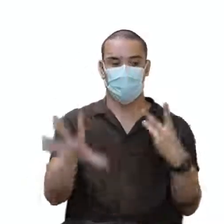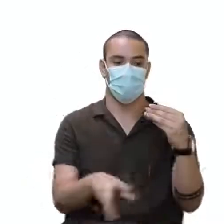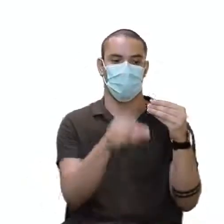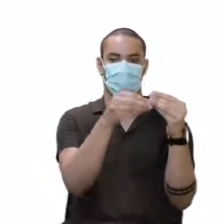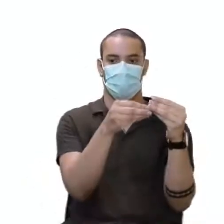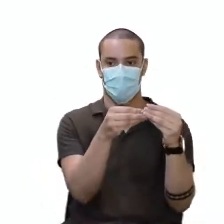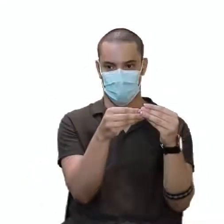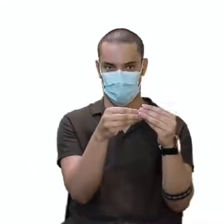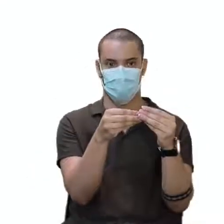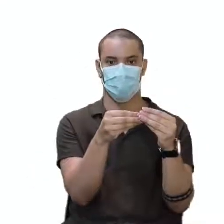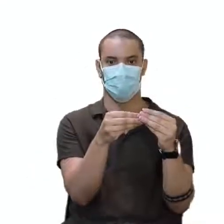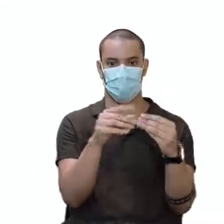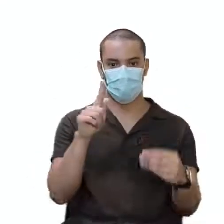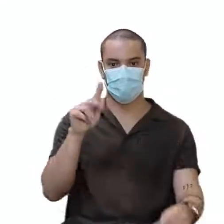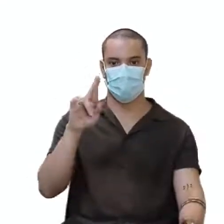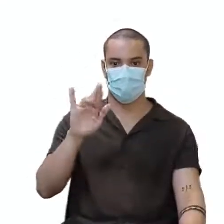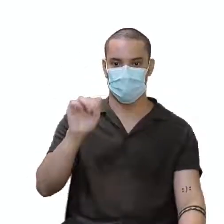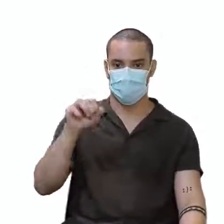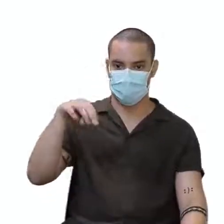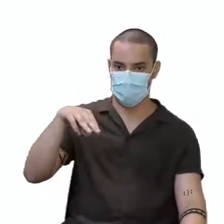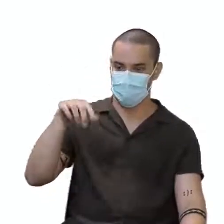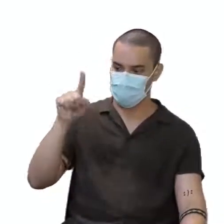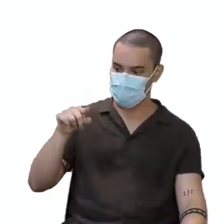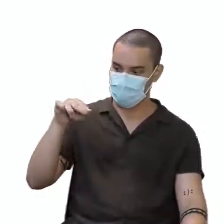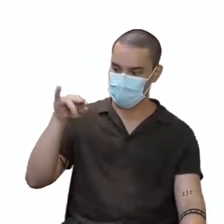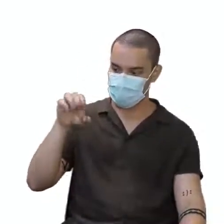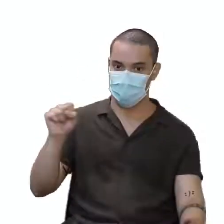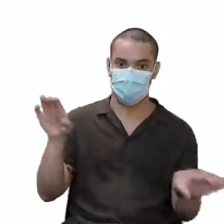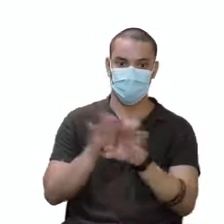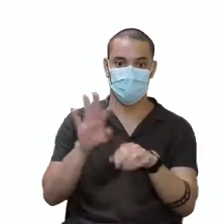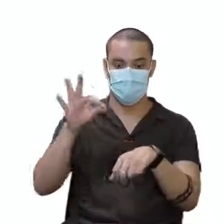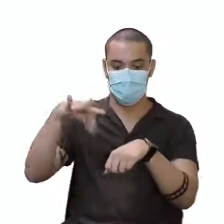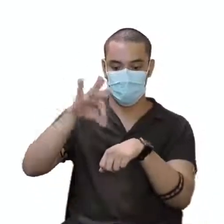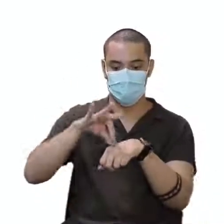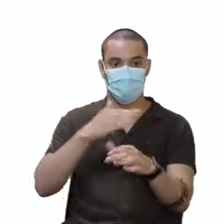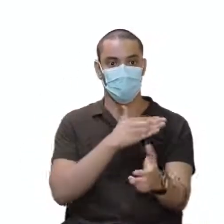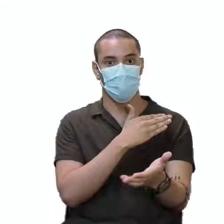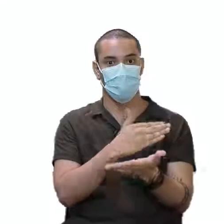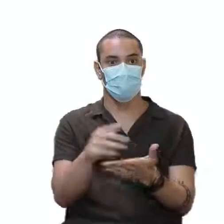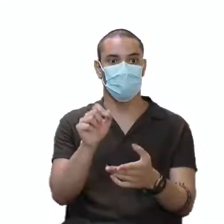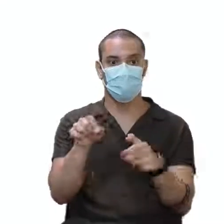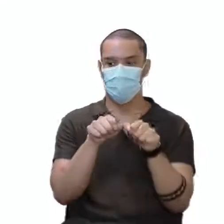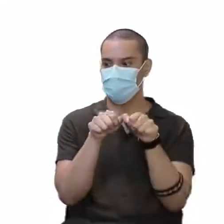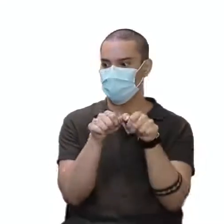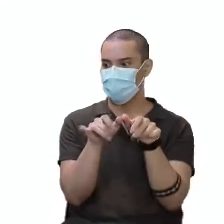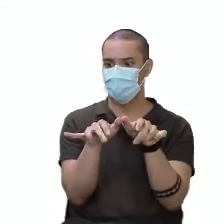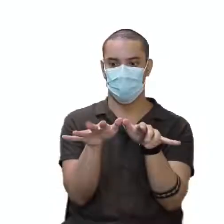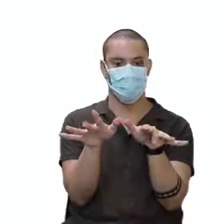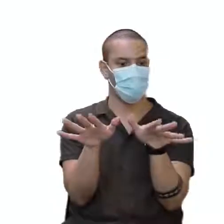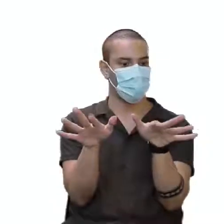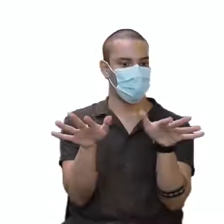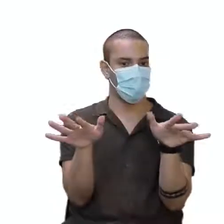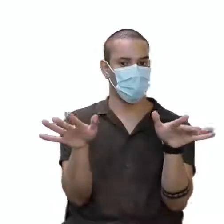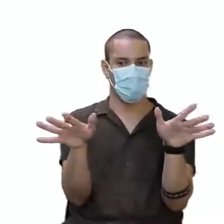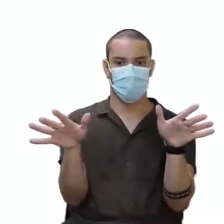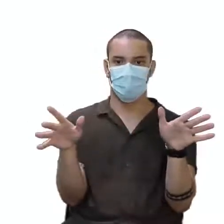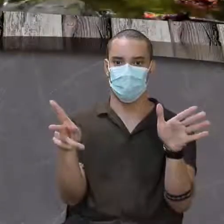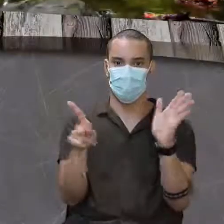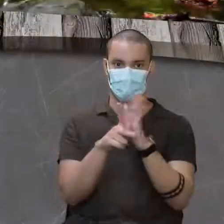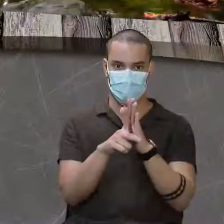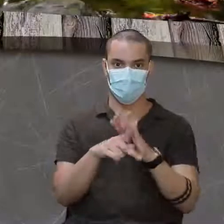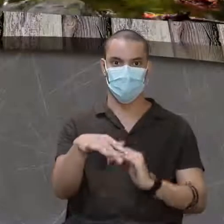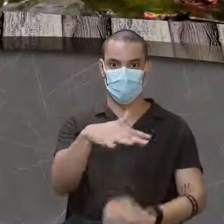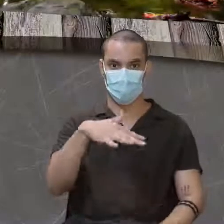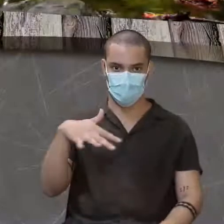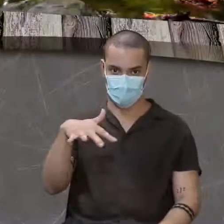né? Gramíneas, e aí agora os insetos vão começar a povoar aquele